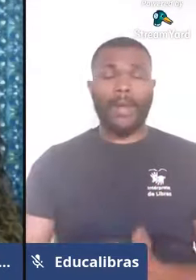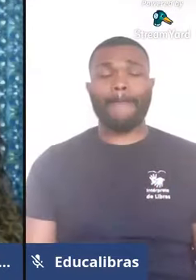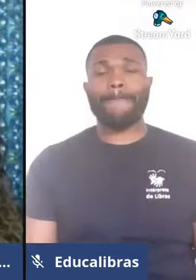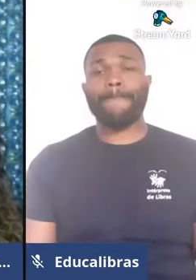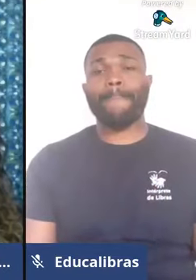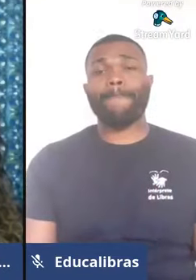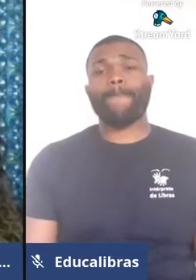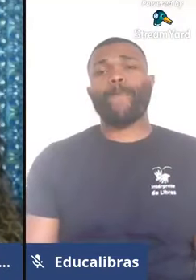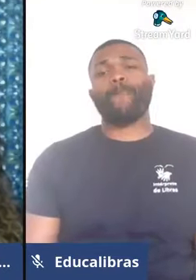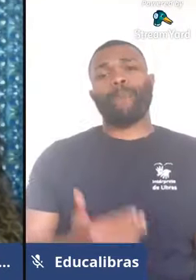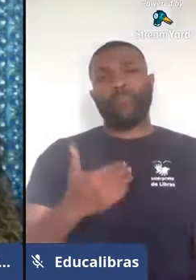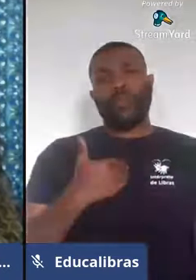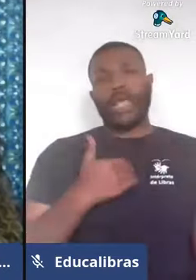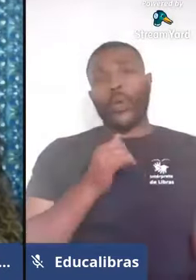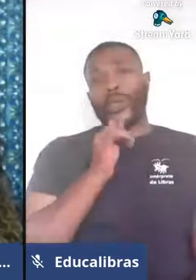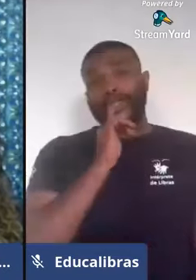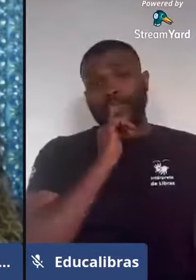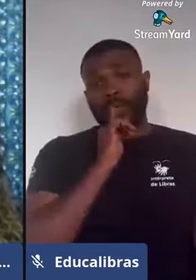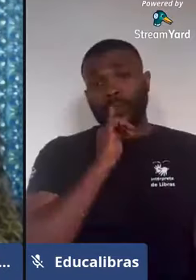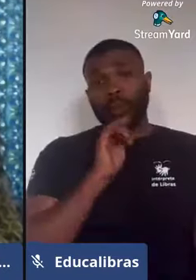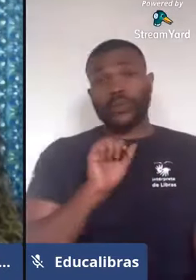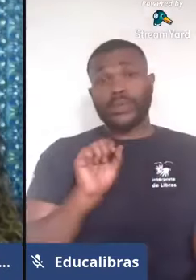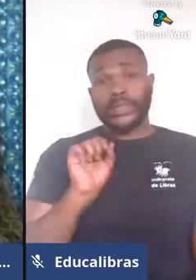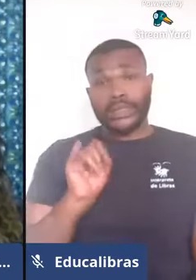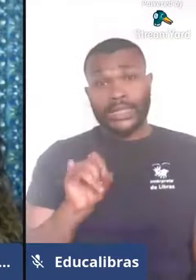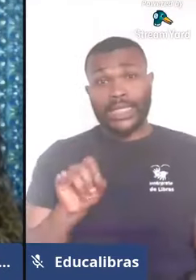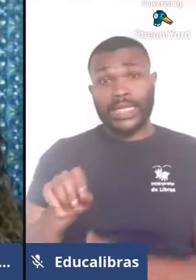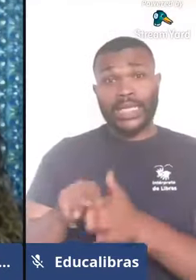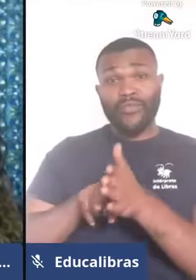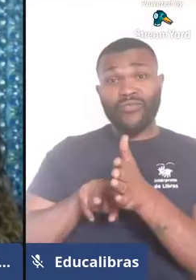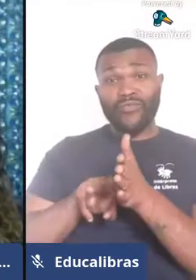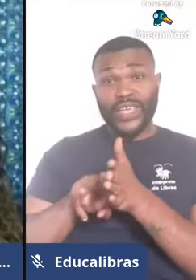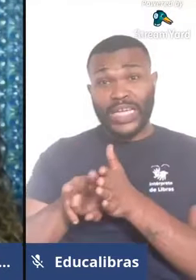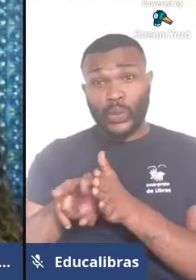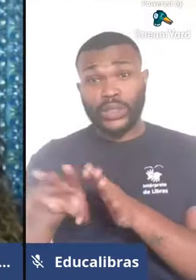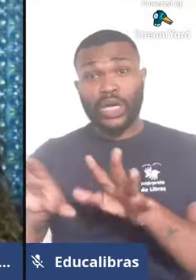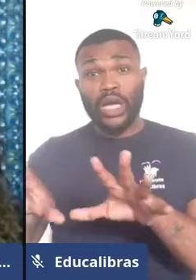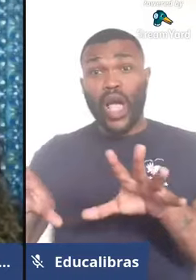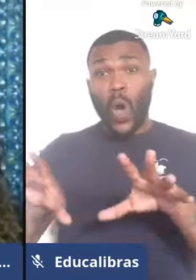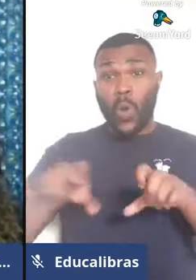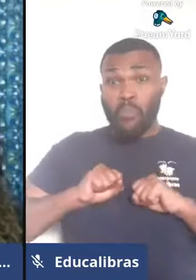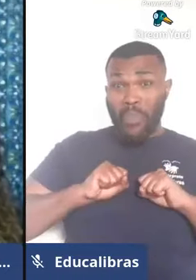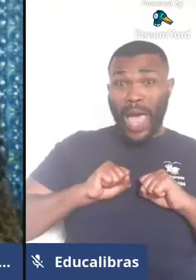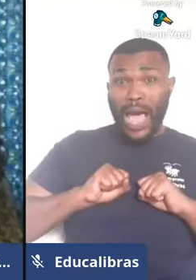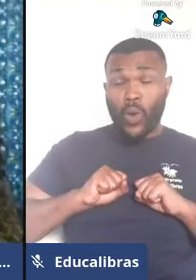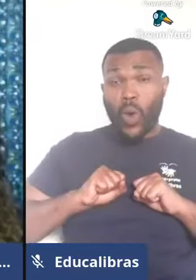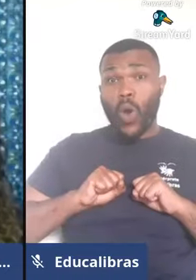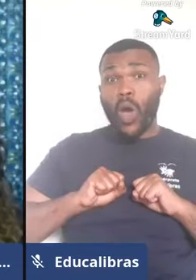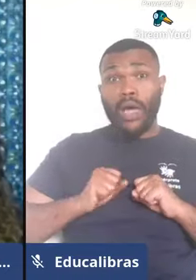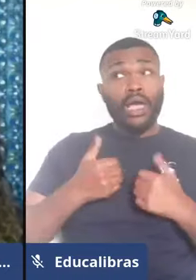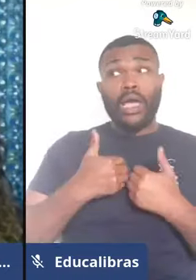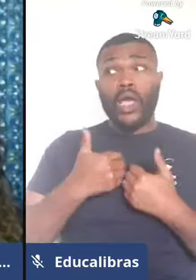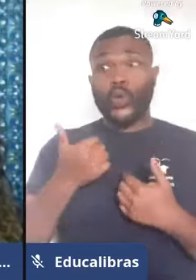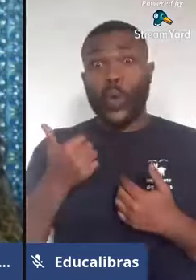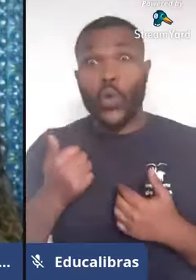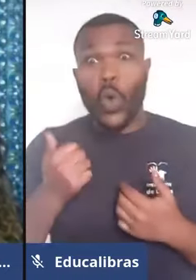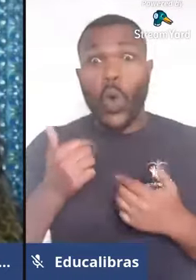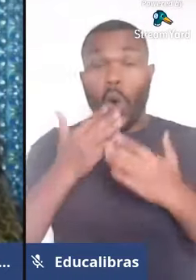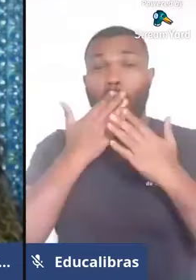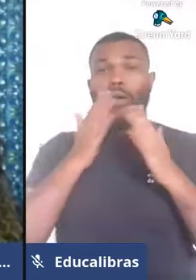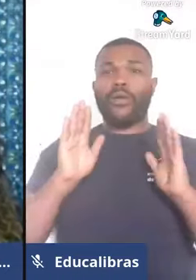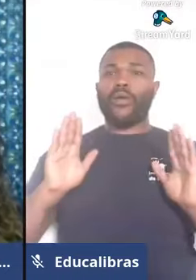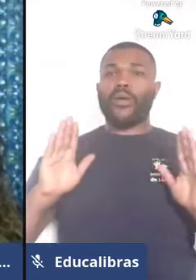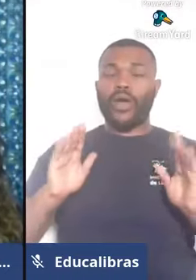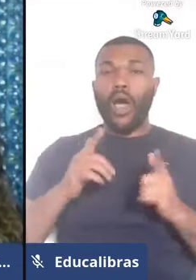Mas eu, por exemplo, se eu pego esse vírus, eu tô, né? Ou seja, minha capacidade